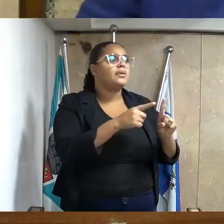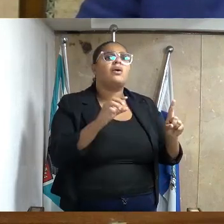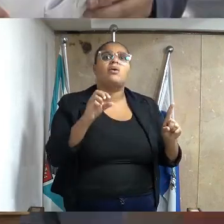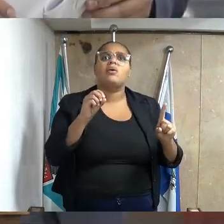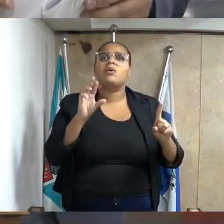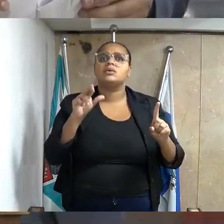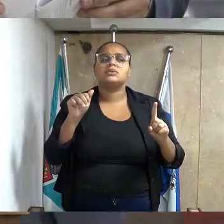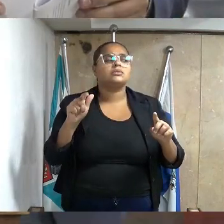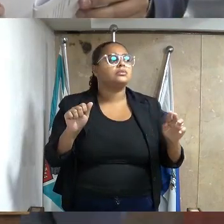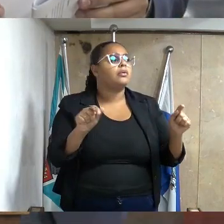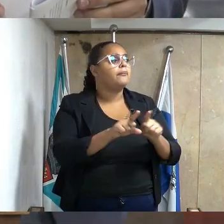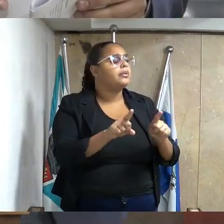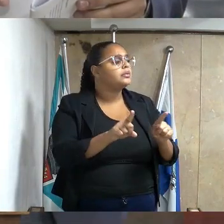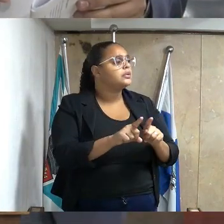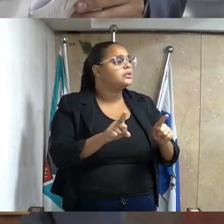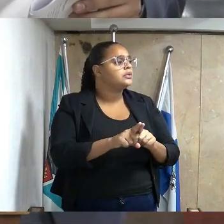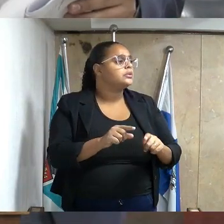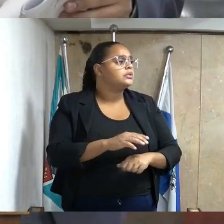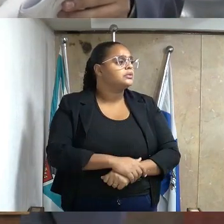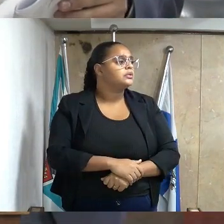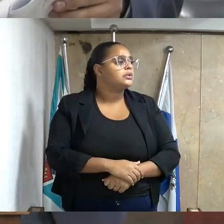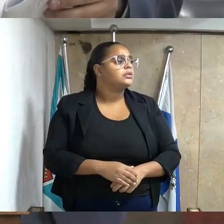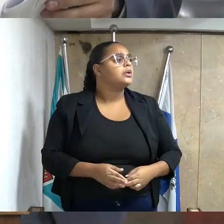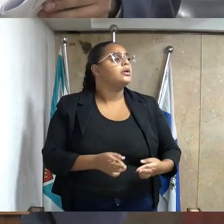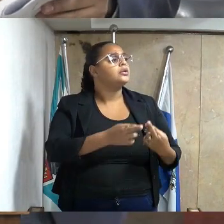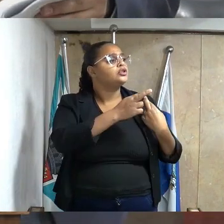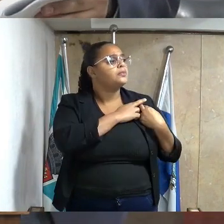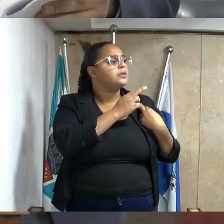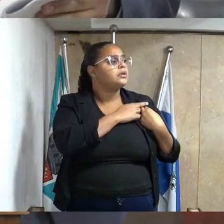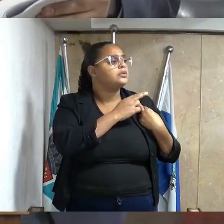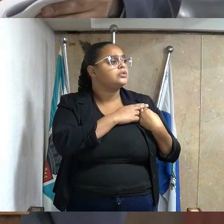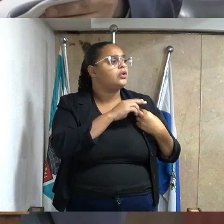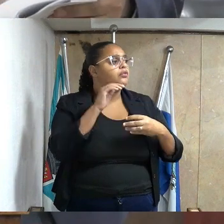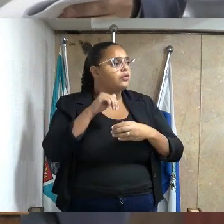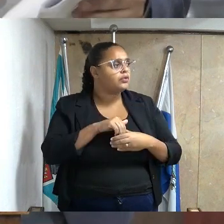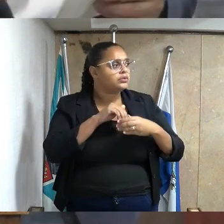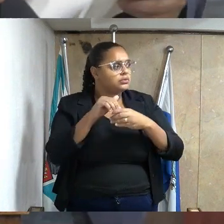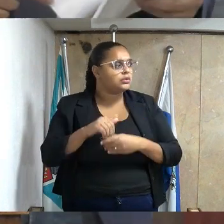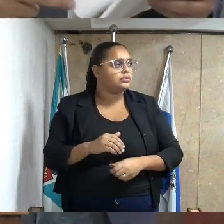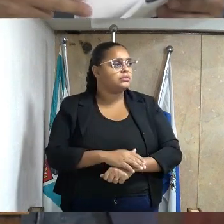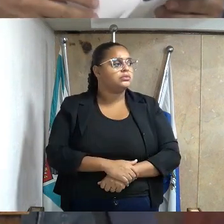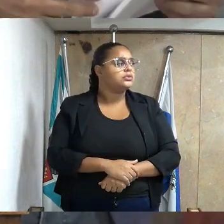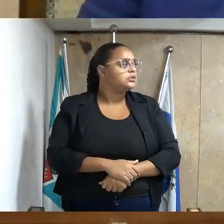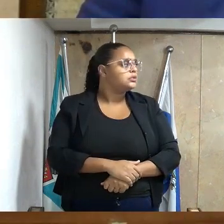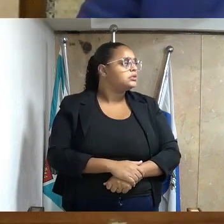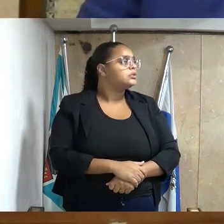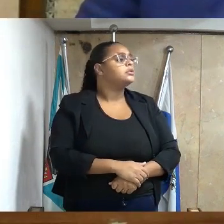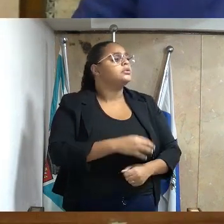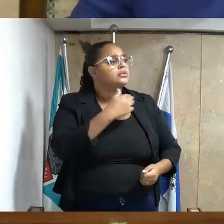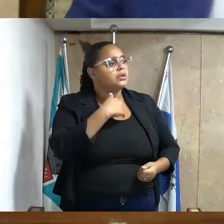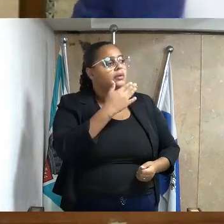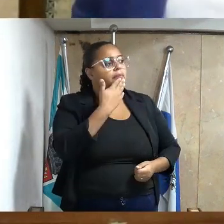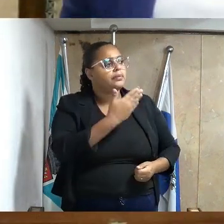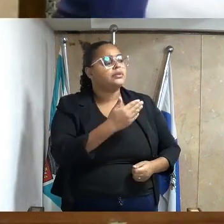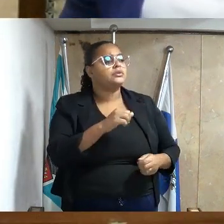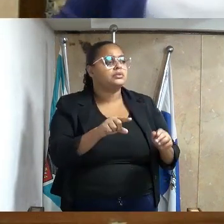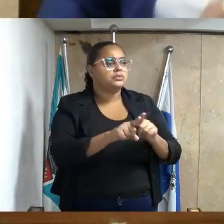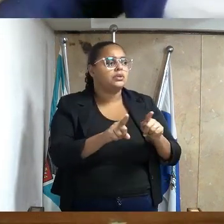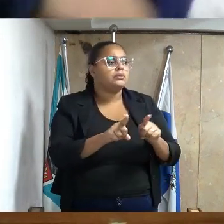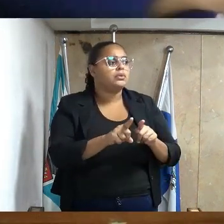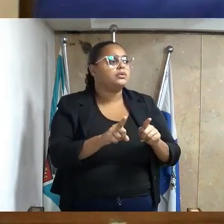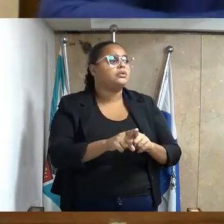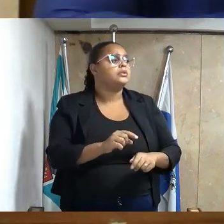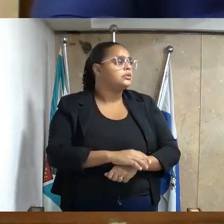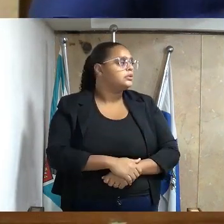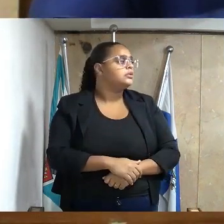vez, eu estou impossibilitado de votar por estar votando em causa própria. Essa mesa acata o pedido de Vossa Excelência, a